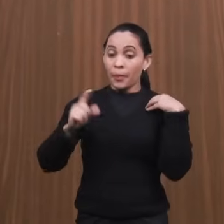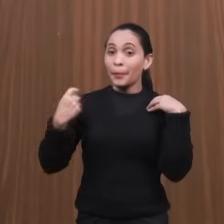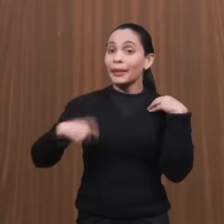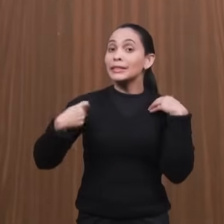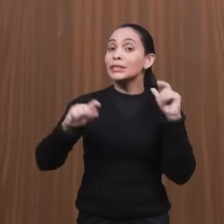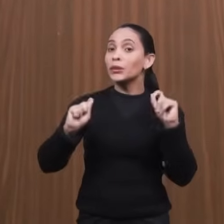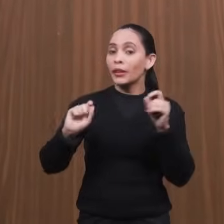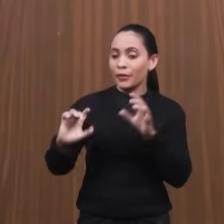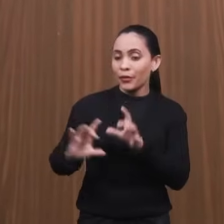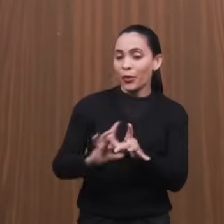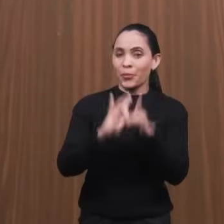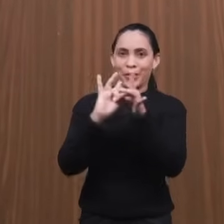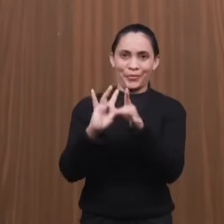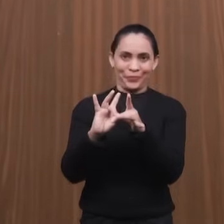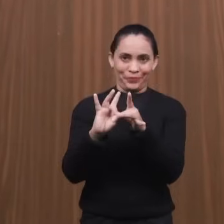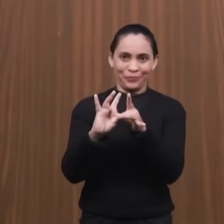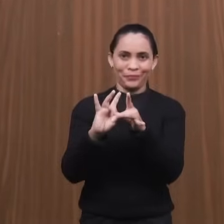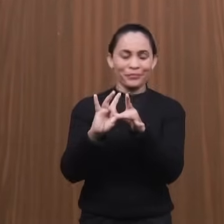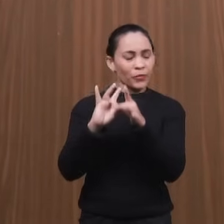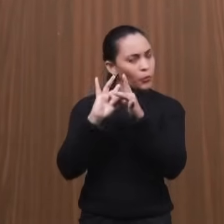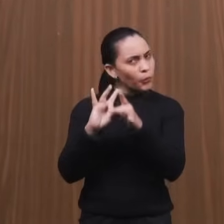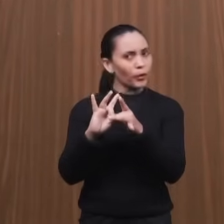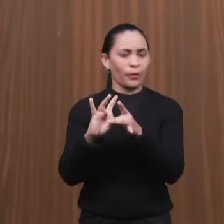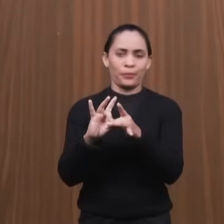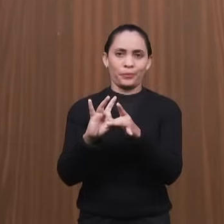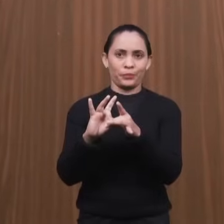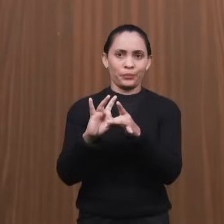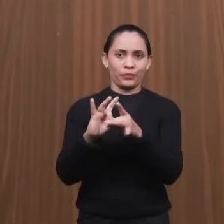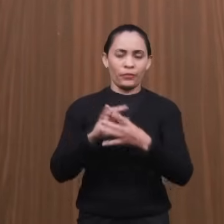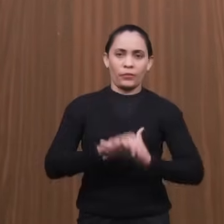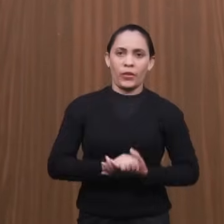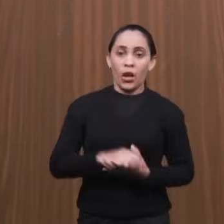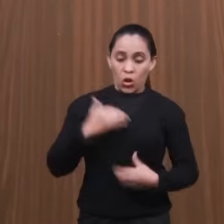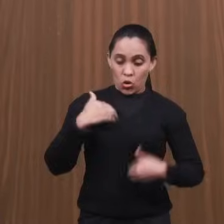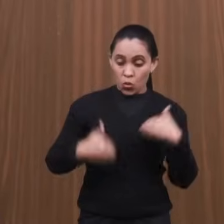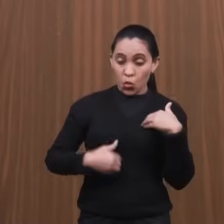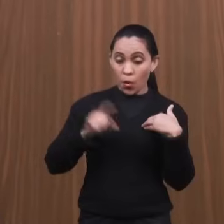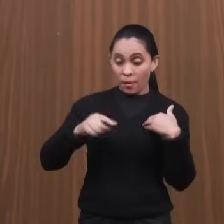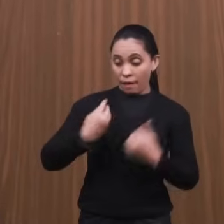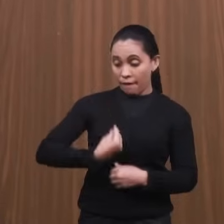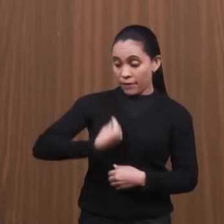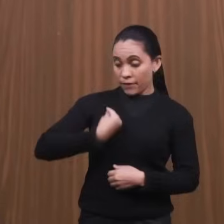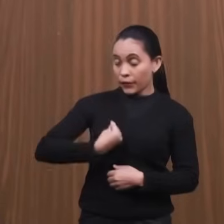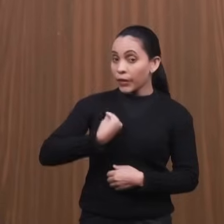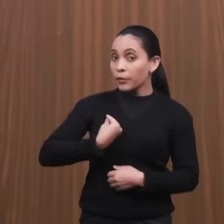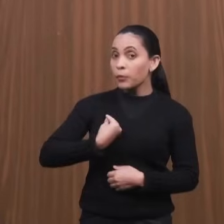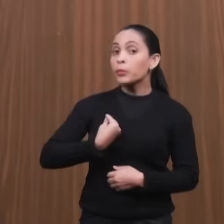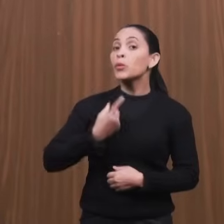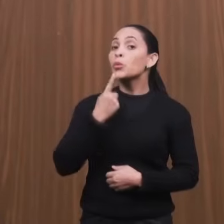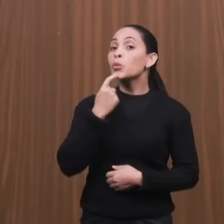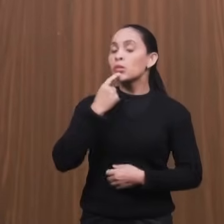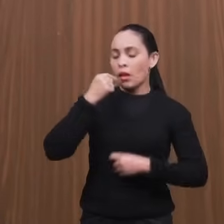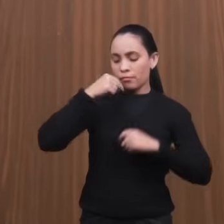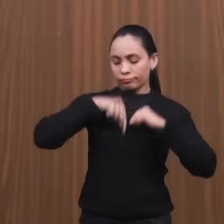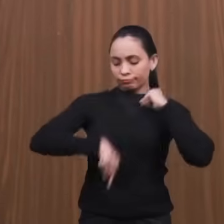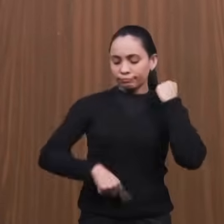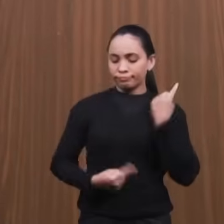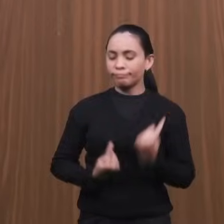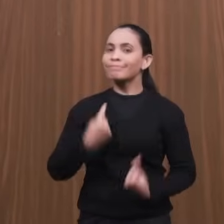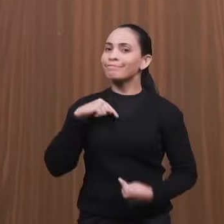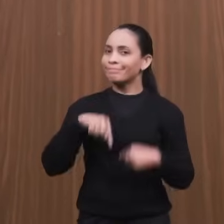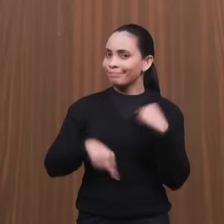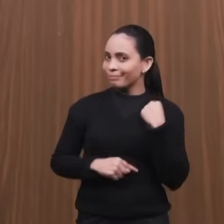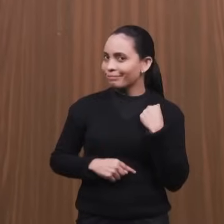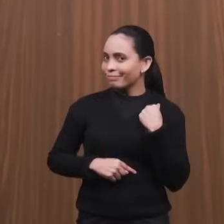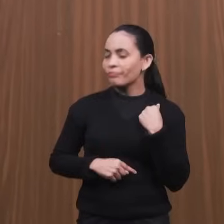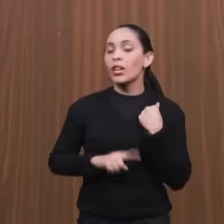de corpo, falamos de corpo vivo, não é? E ele é vivo por quê? Porque o sangue circula nele.